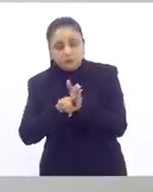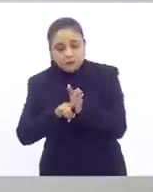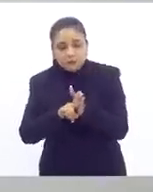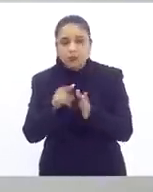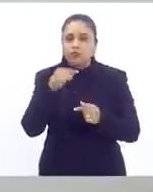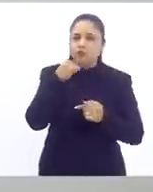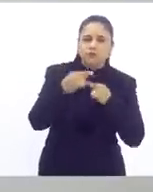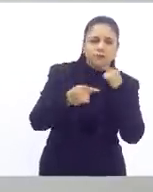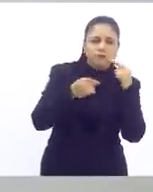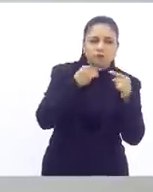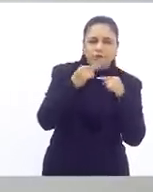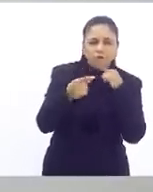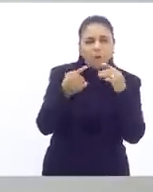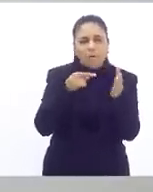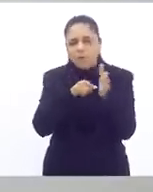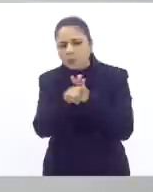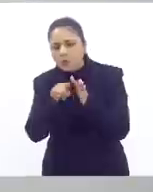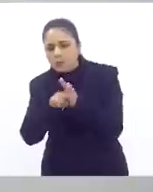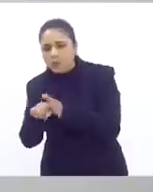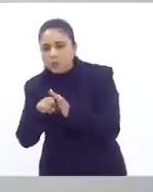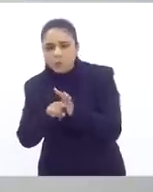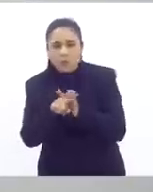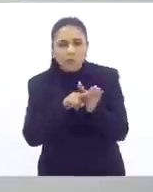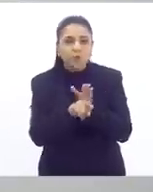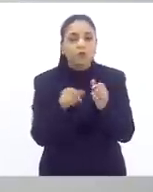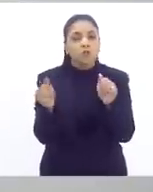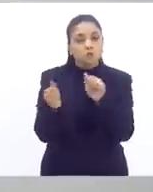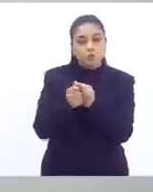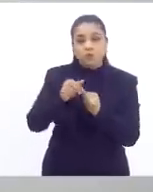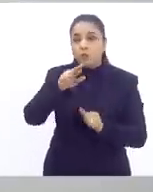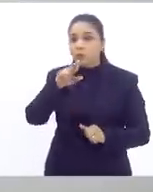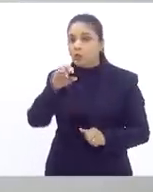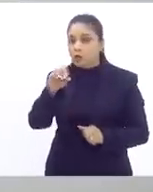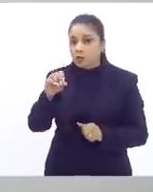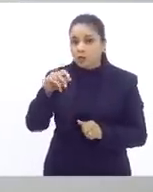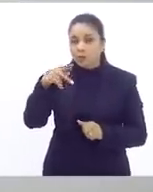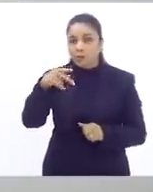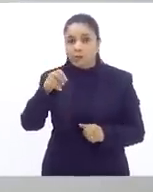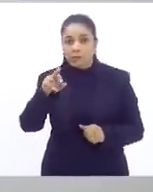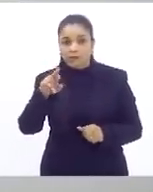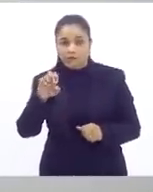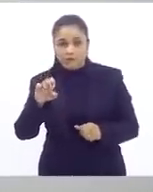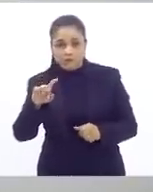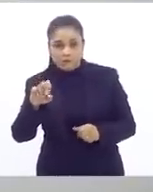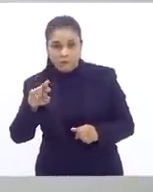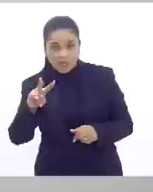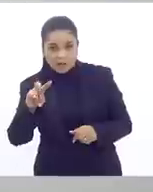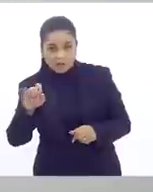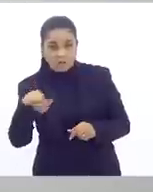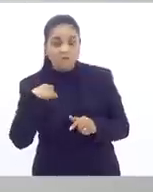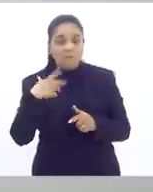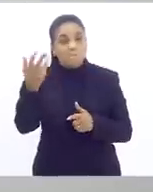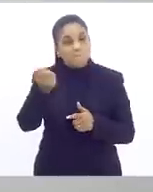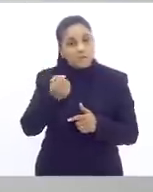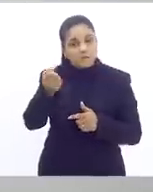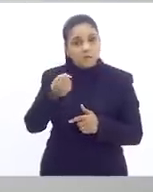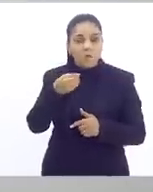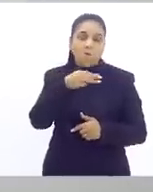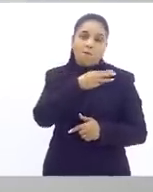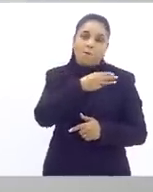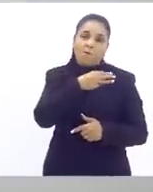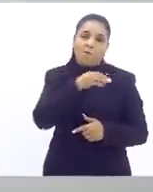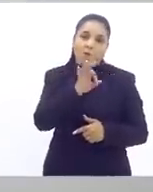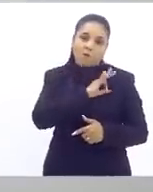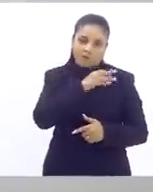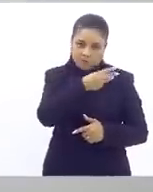em relação a pensão junto ao Rio previdência para as pensões dos militares de fato temos problemas de revisão de